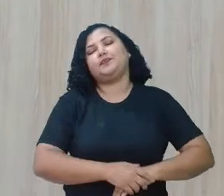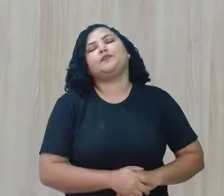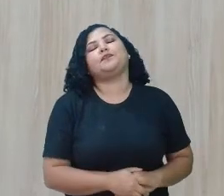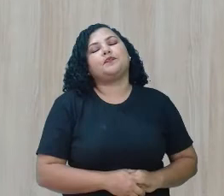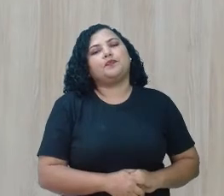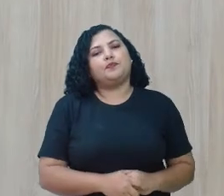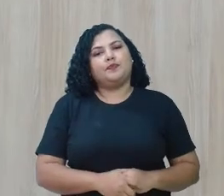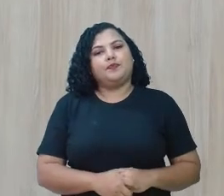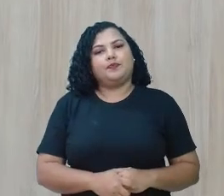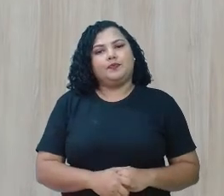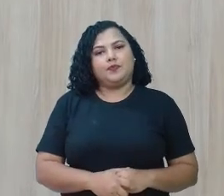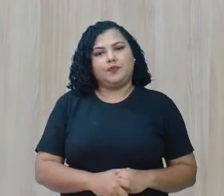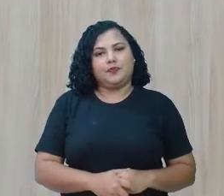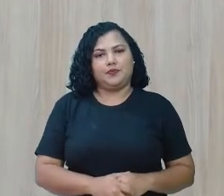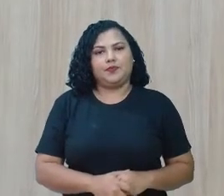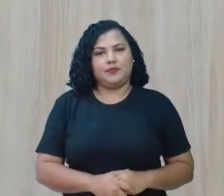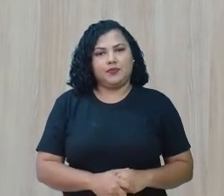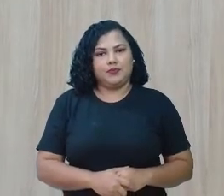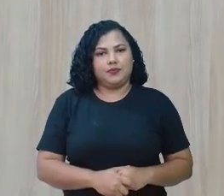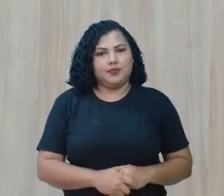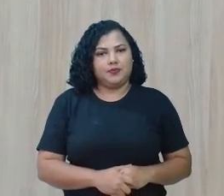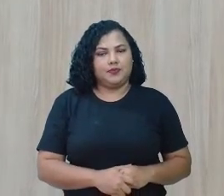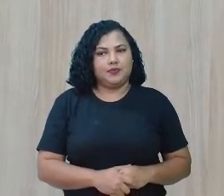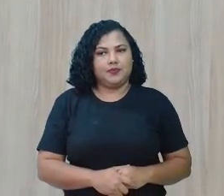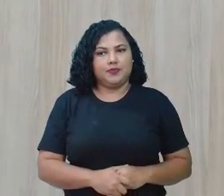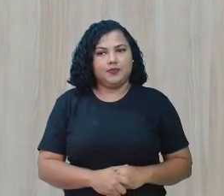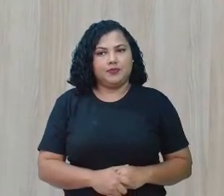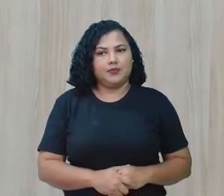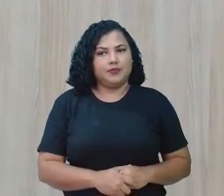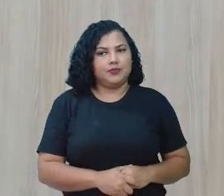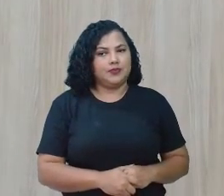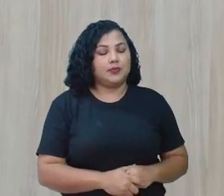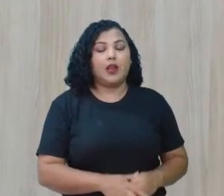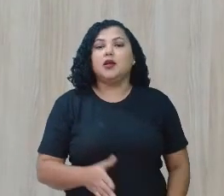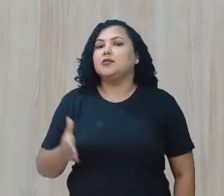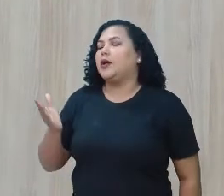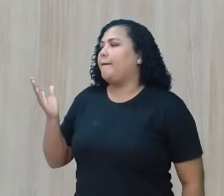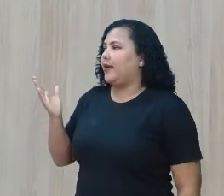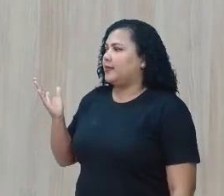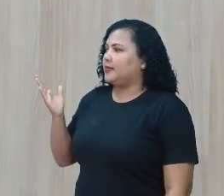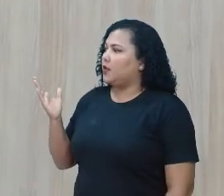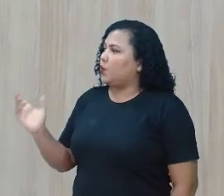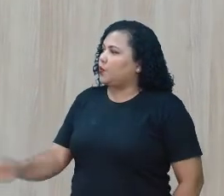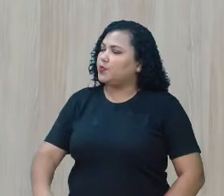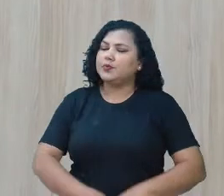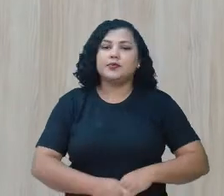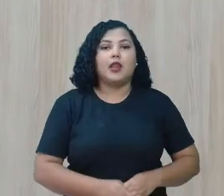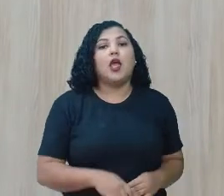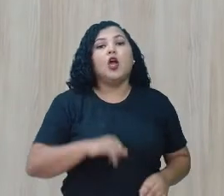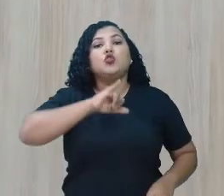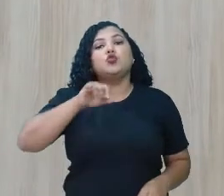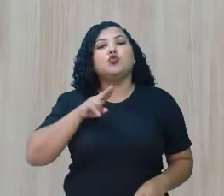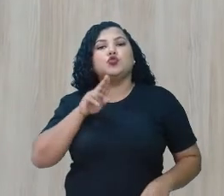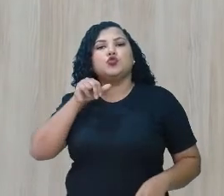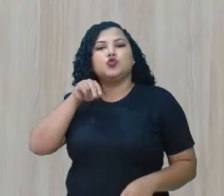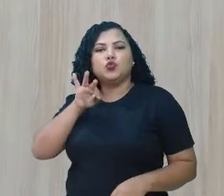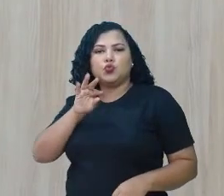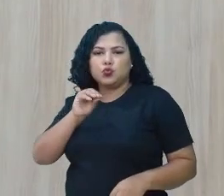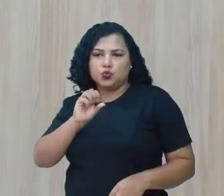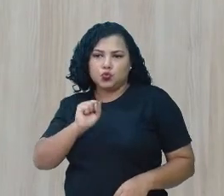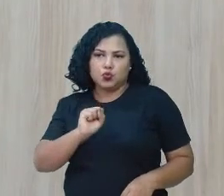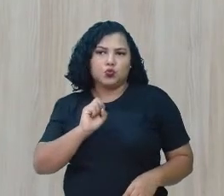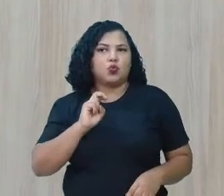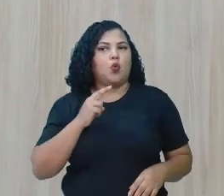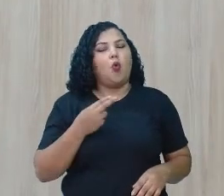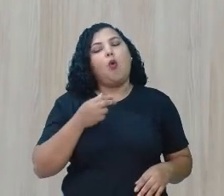ângulos que têm a mesma medida, tá joia? E depois falamos também sobre os ângulos